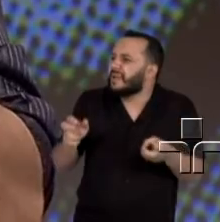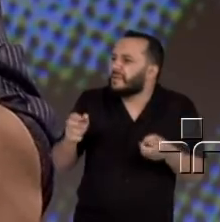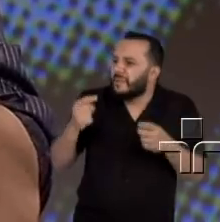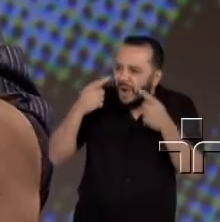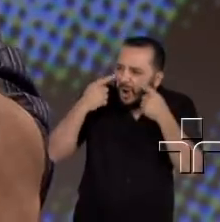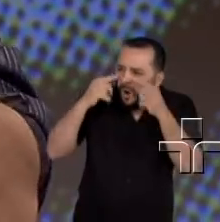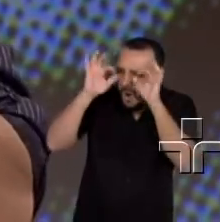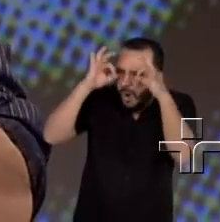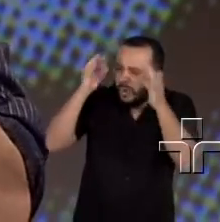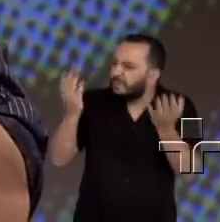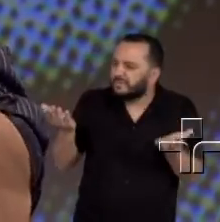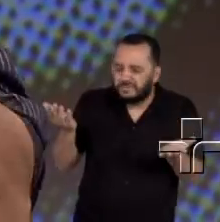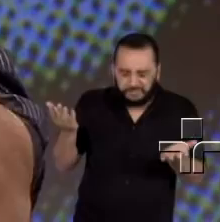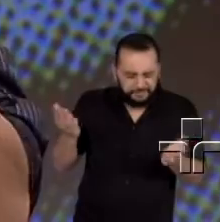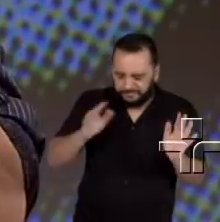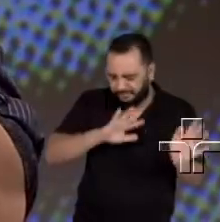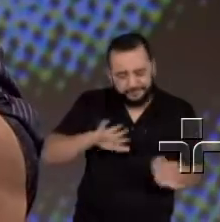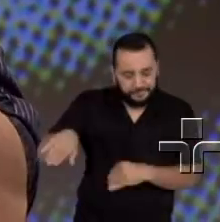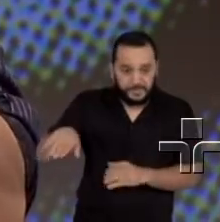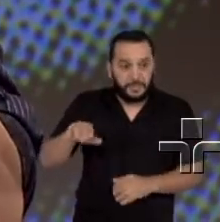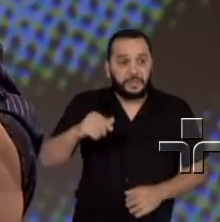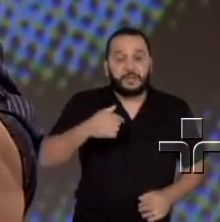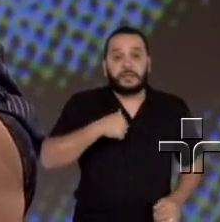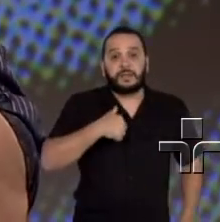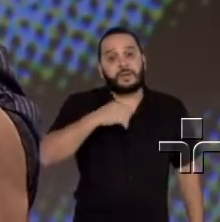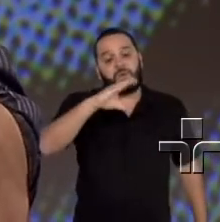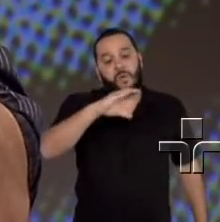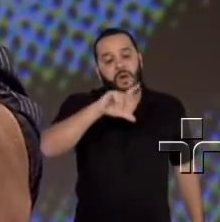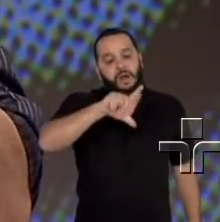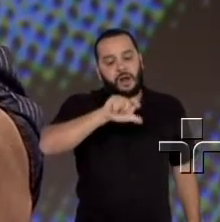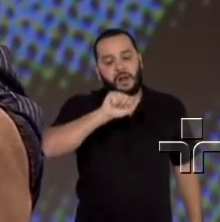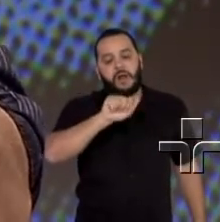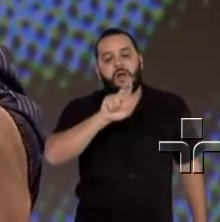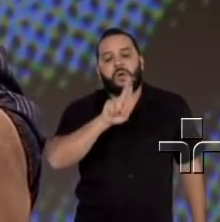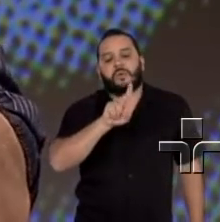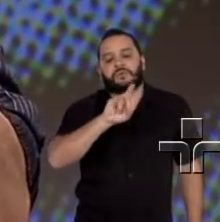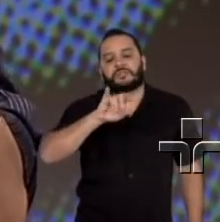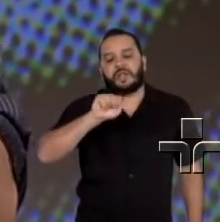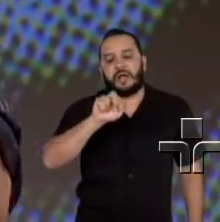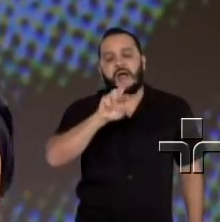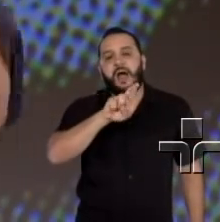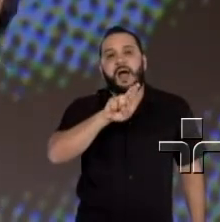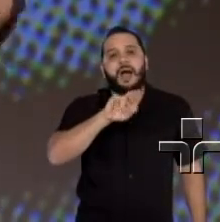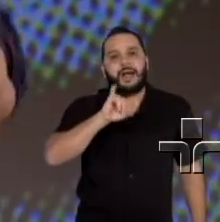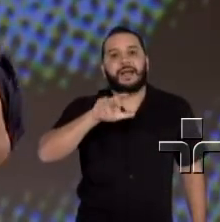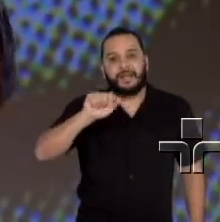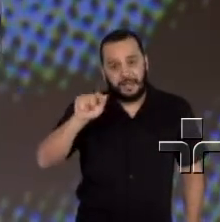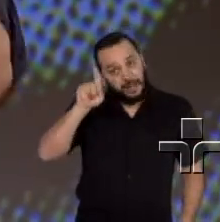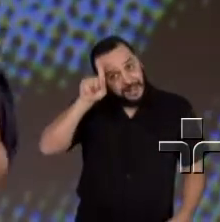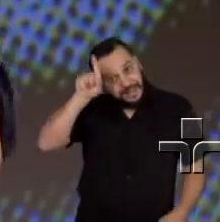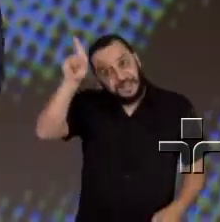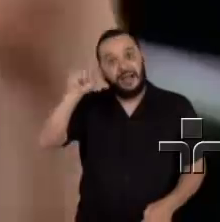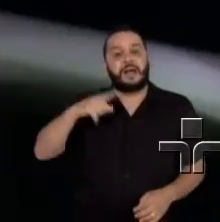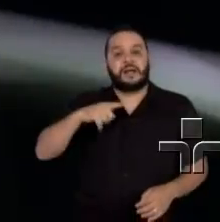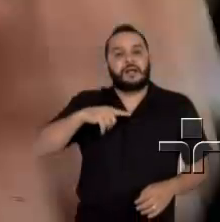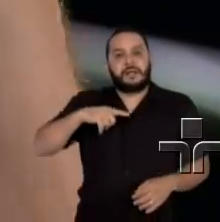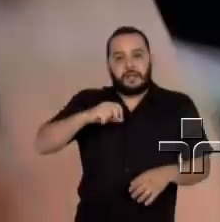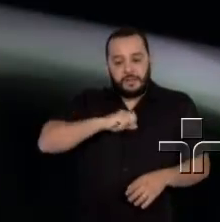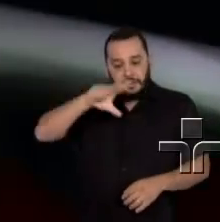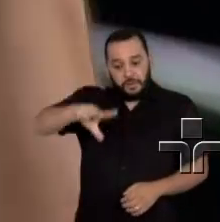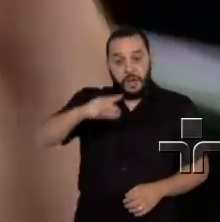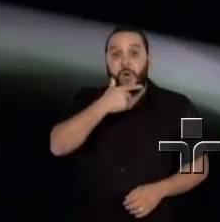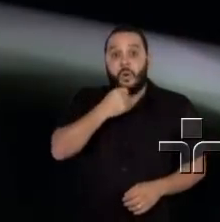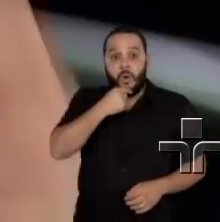Eu fazia uma peça com a Cláudia Raia em Lisboa, e o homem da cortina, o